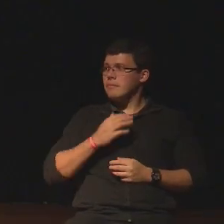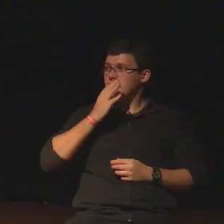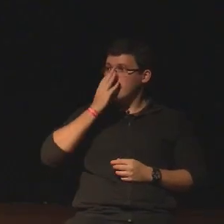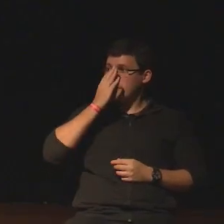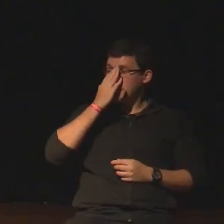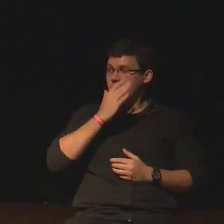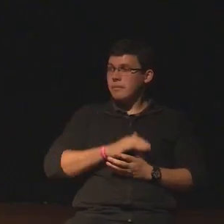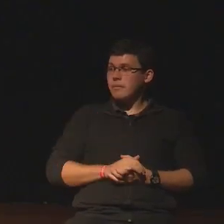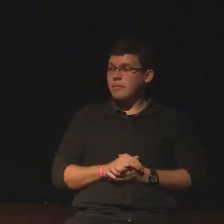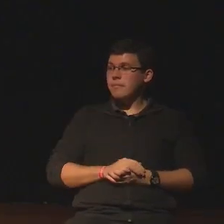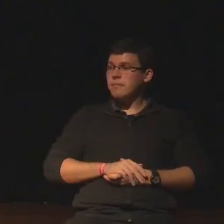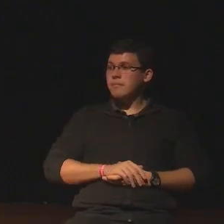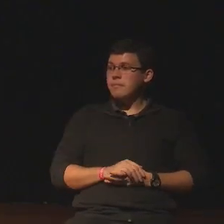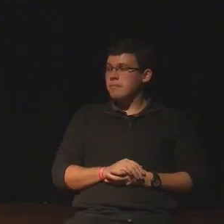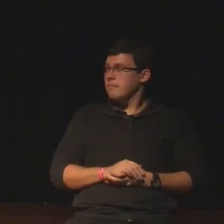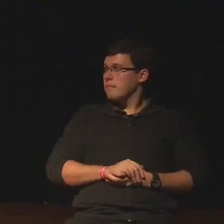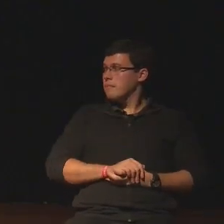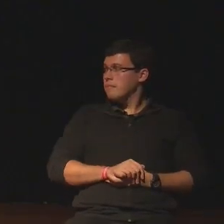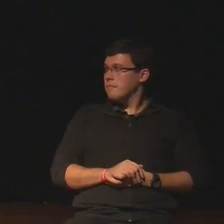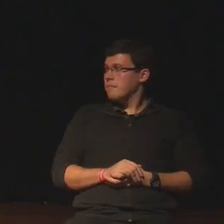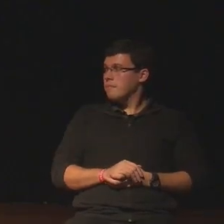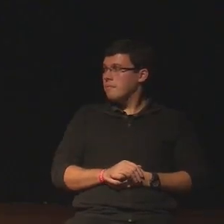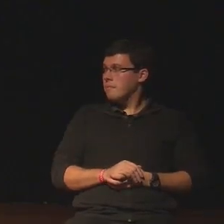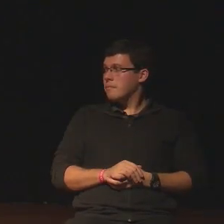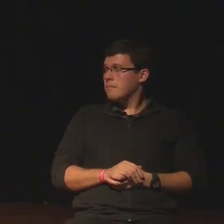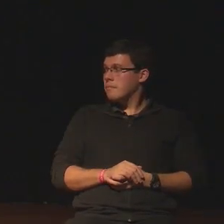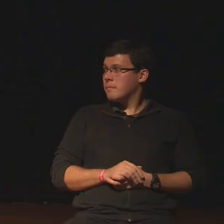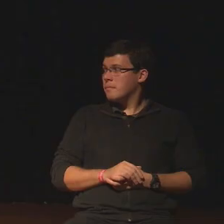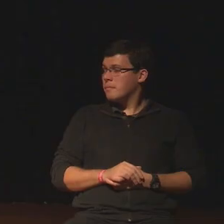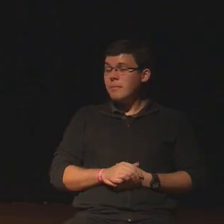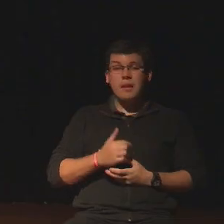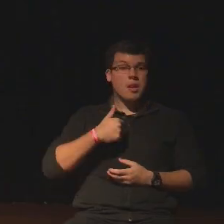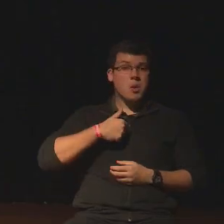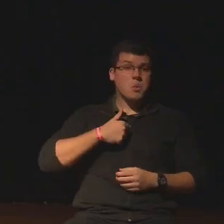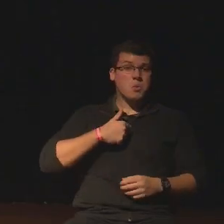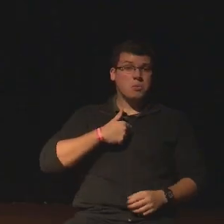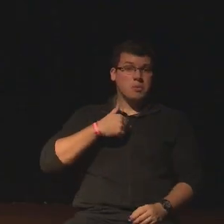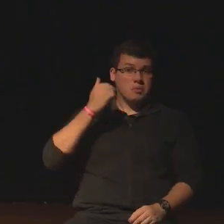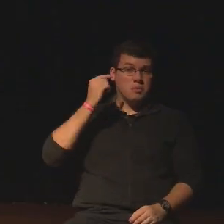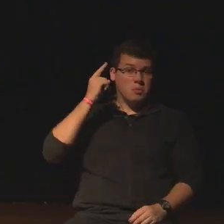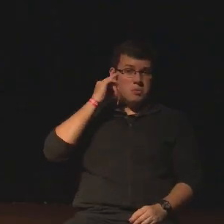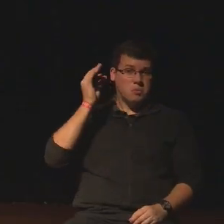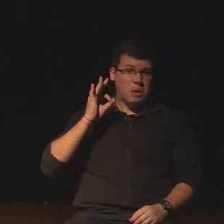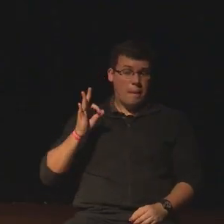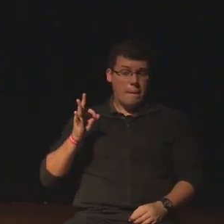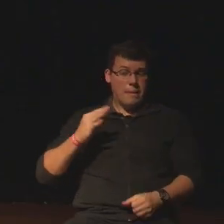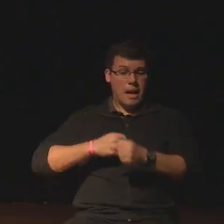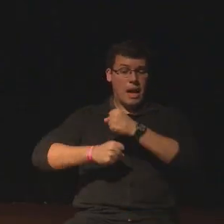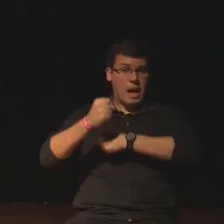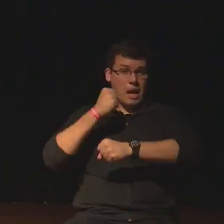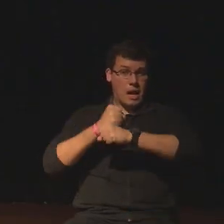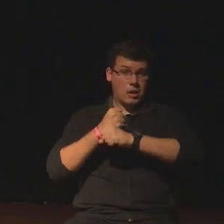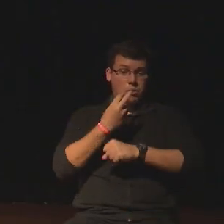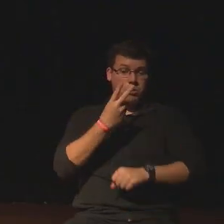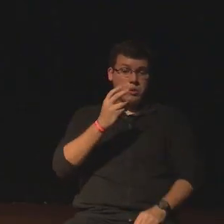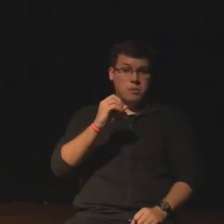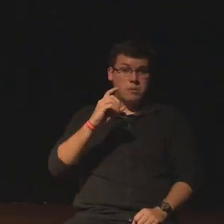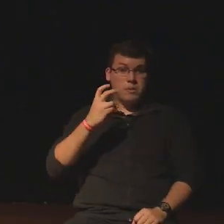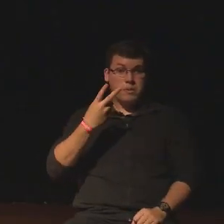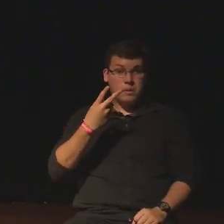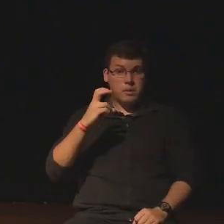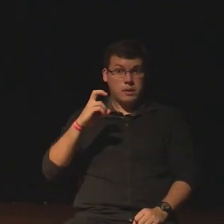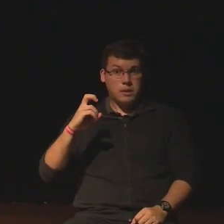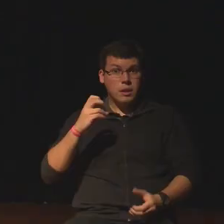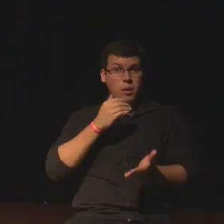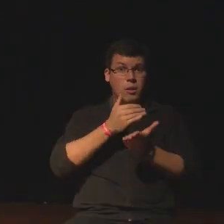eu não sabia que o ano passado tinha começado essa pesquisa pública. A gente ainda estava